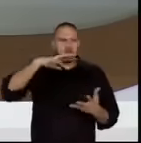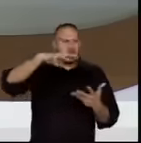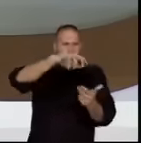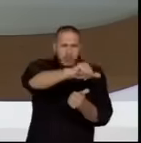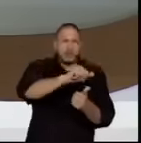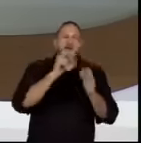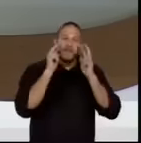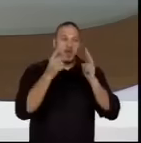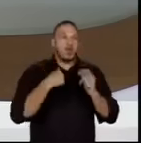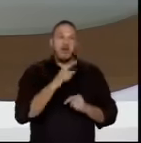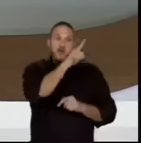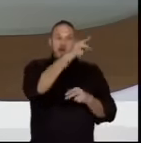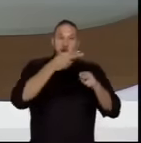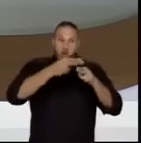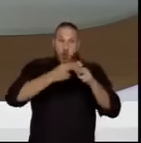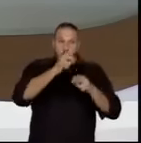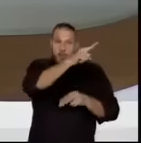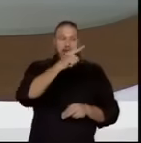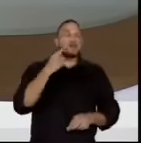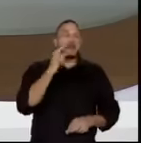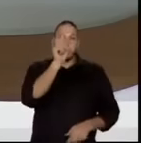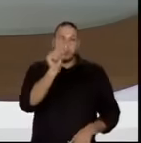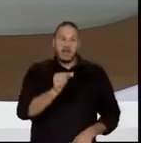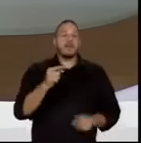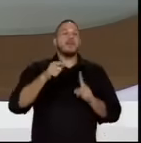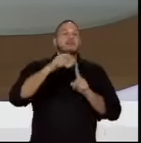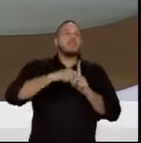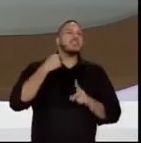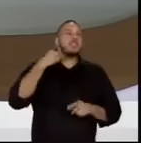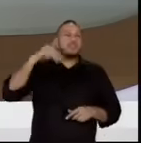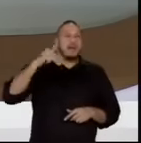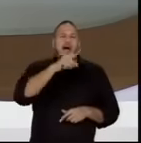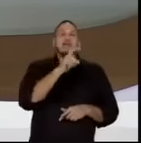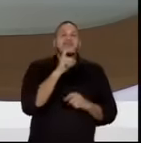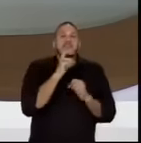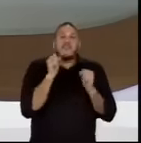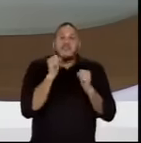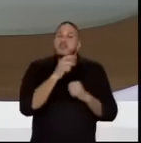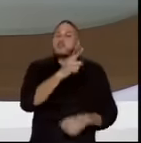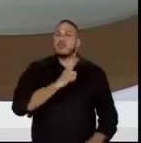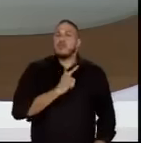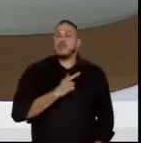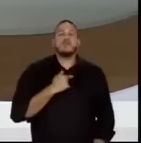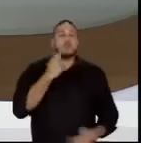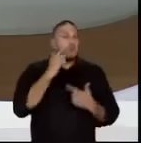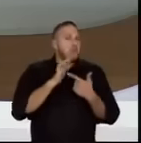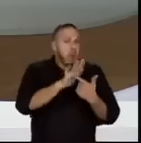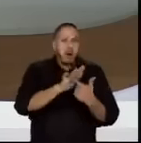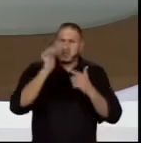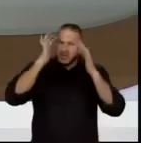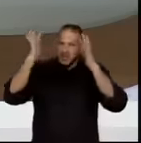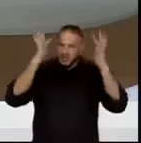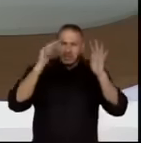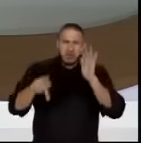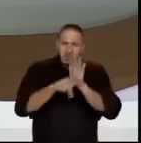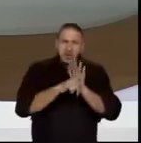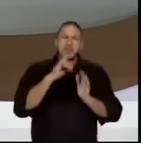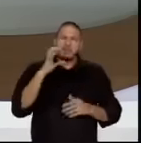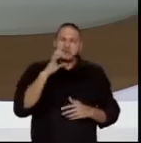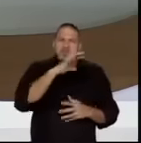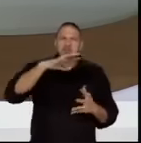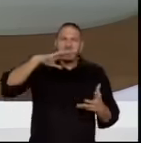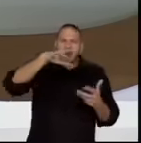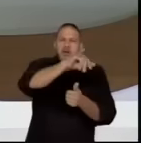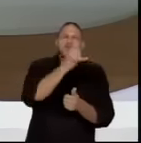que fui a Roma em maio e estava tendo uma onda de frio enorme. Isso mostra como as teorias do aquecimento global